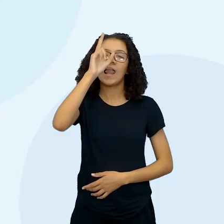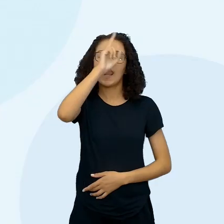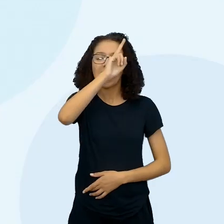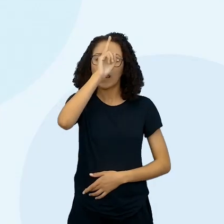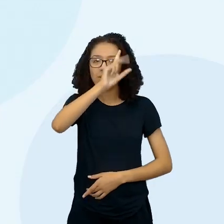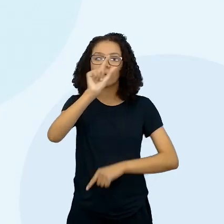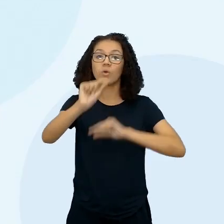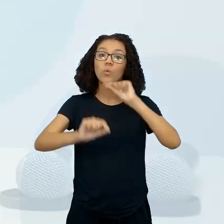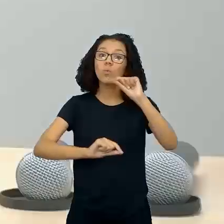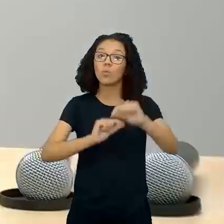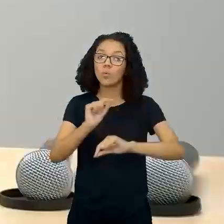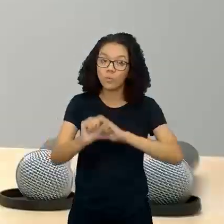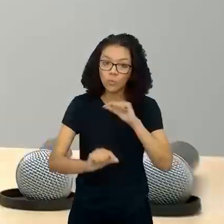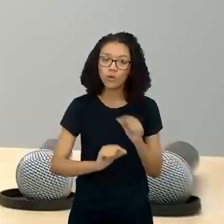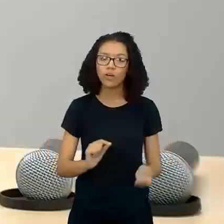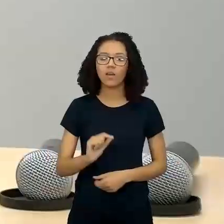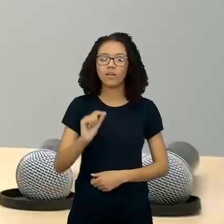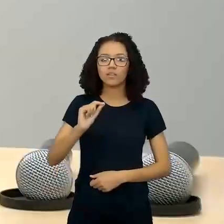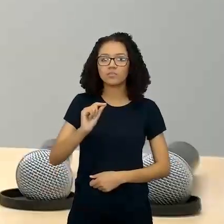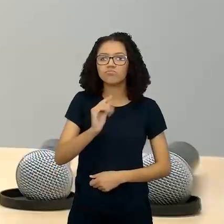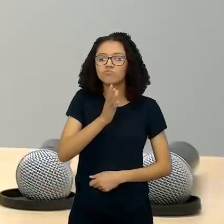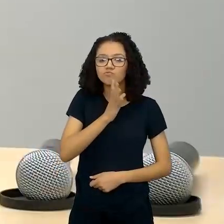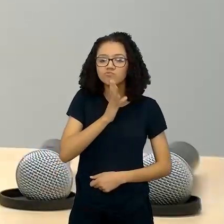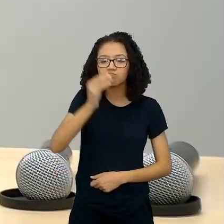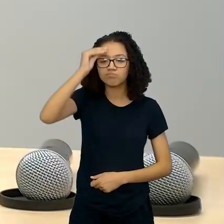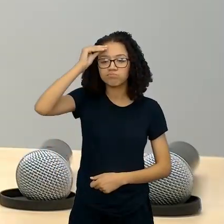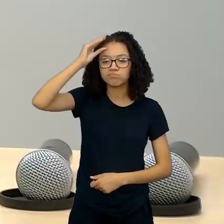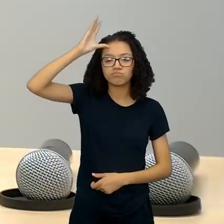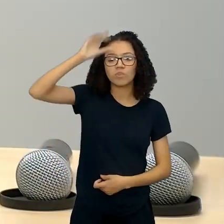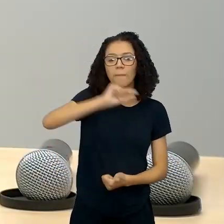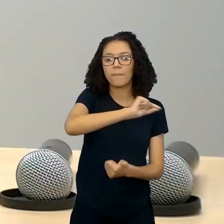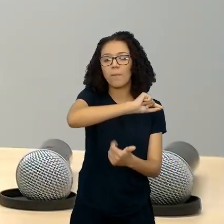nos conhecimentos das diversas áreas.